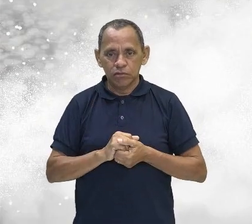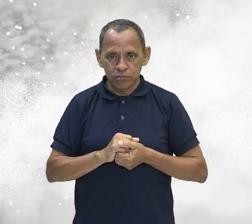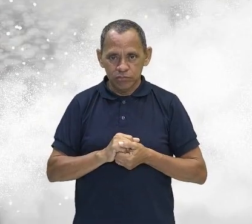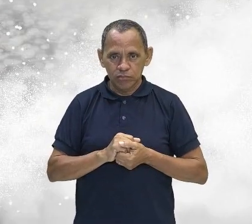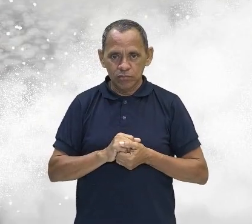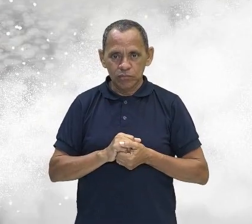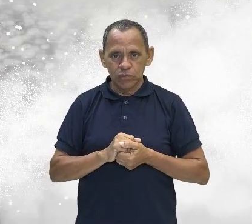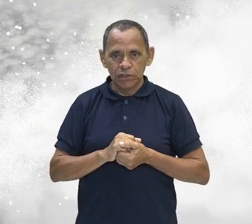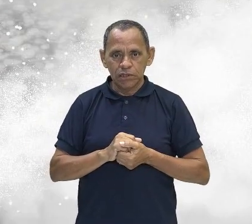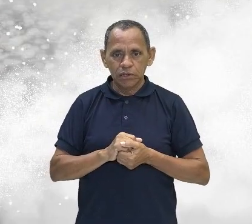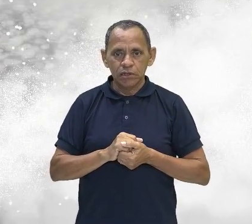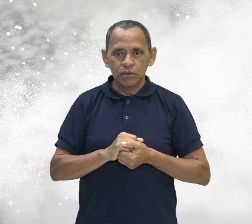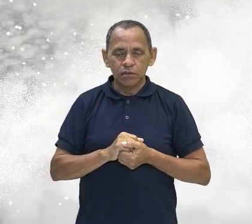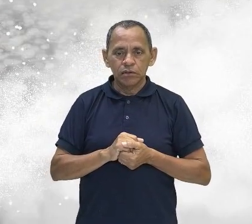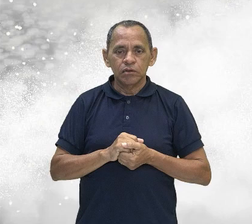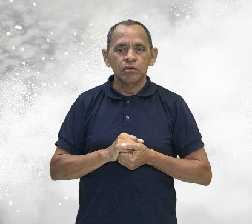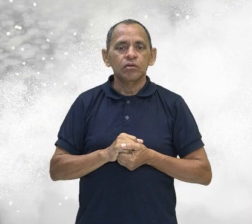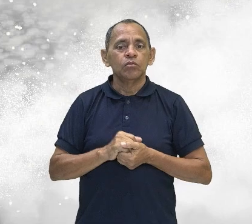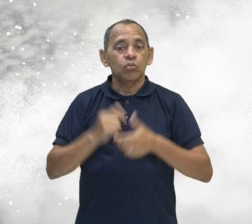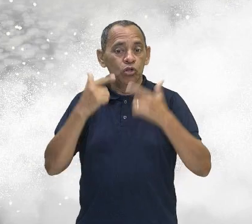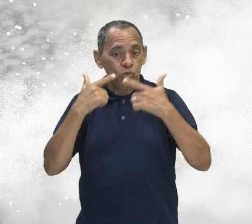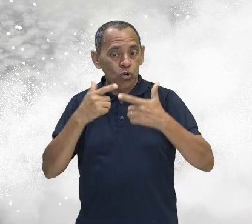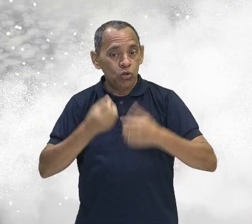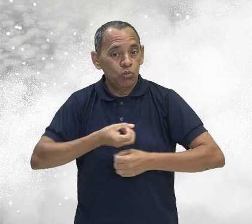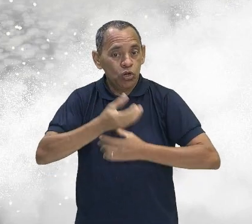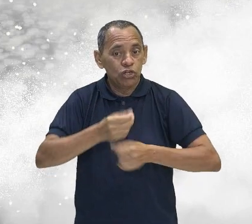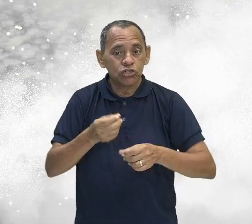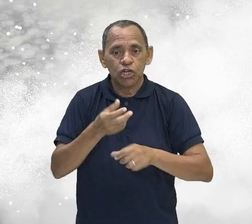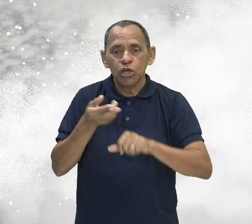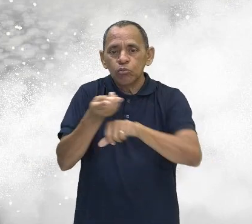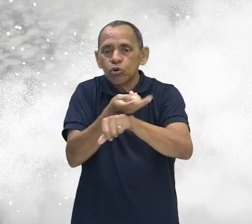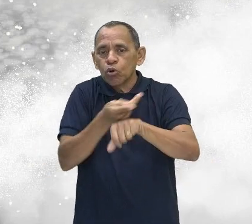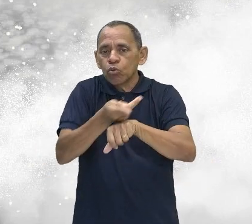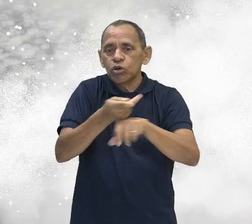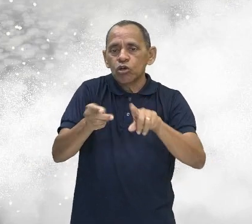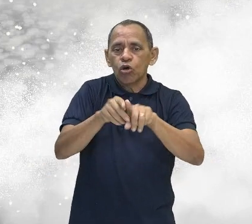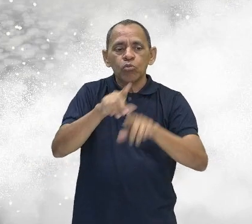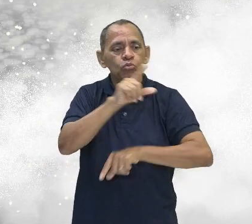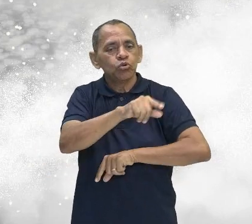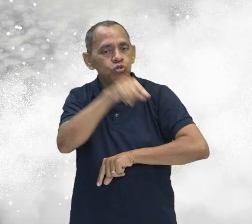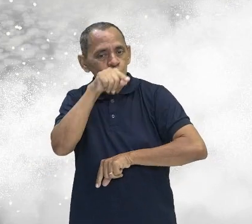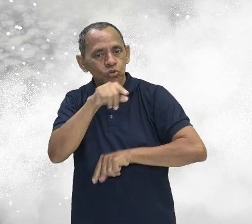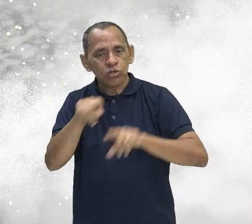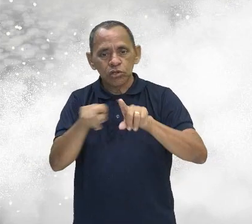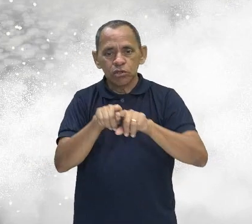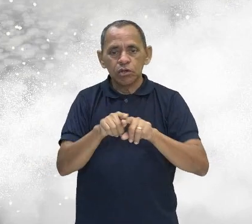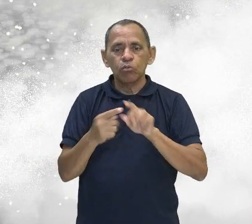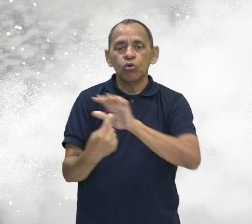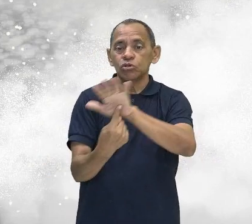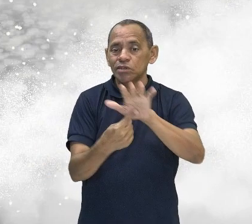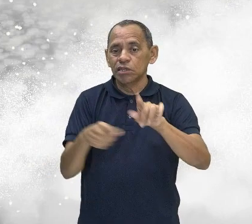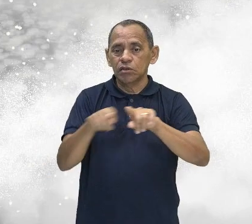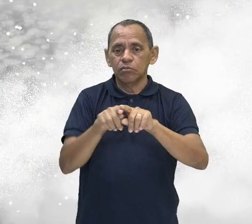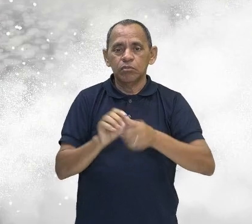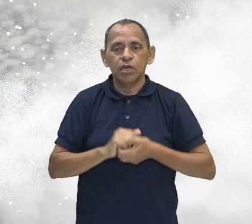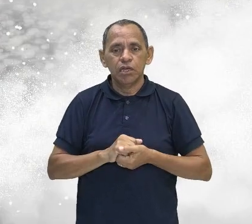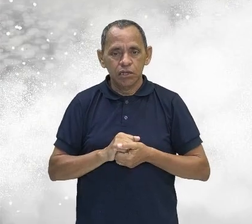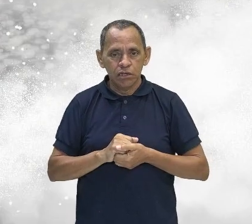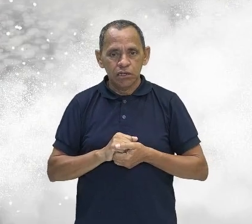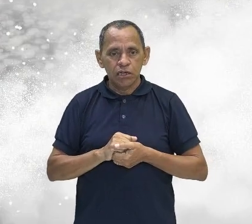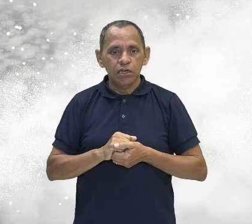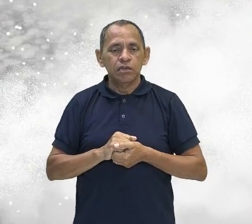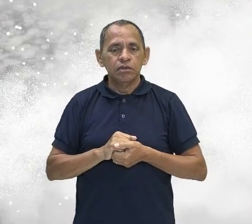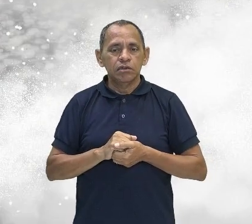tempo que é uma linguagem poética, ele vai buscar expor esses horrores da guerra, expor essa situação